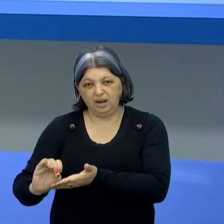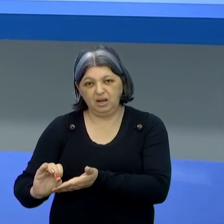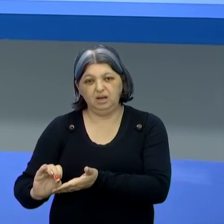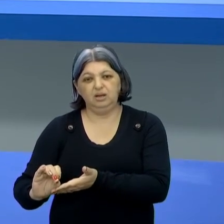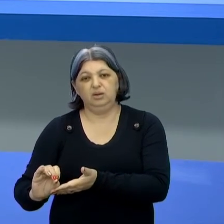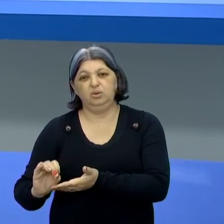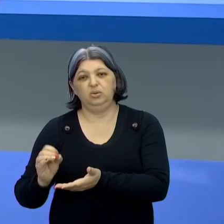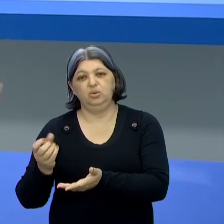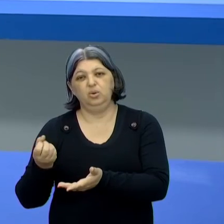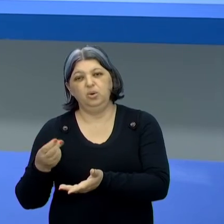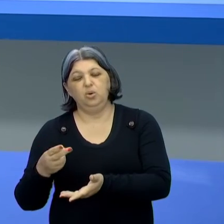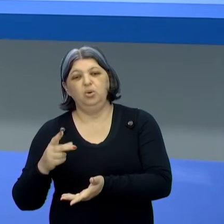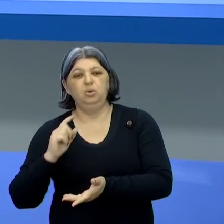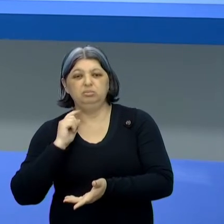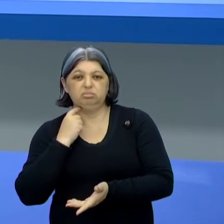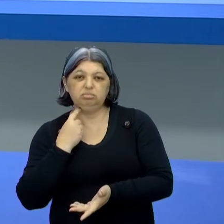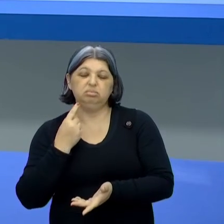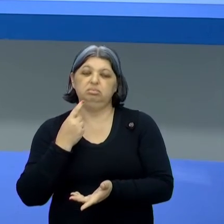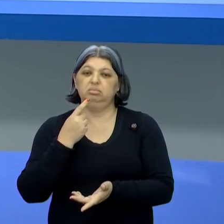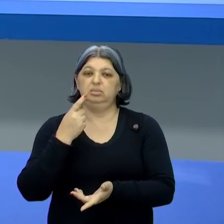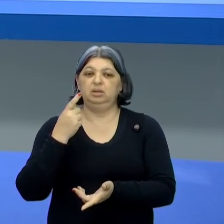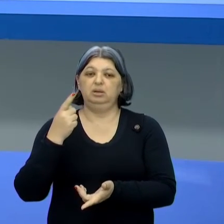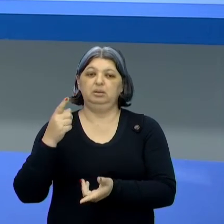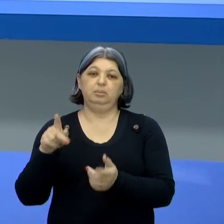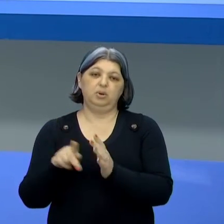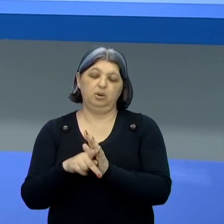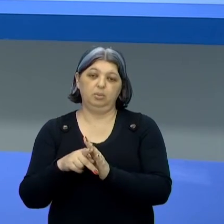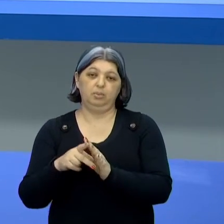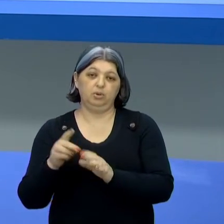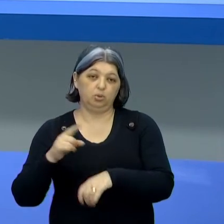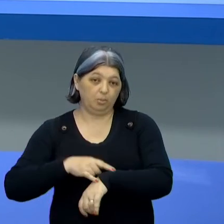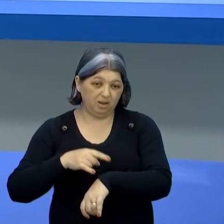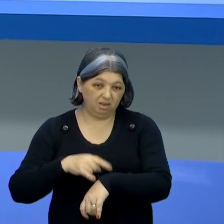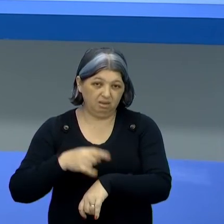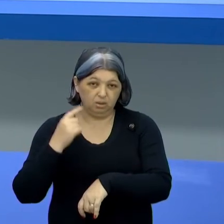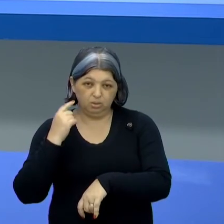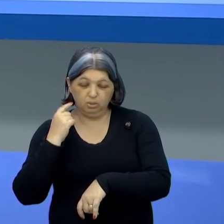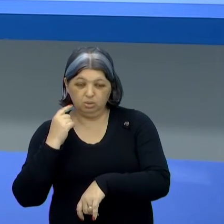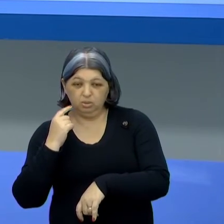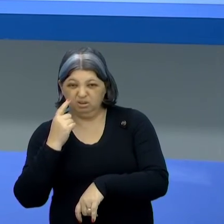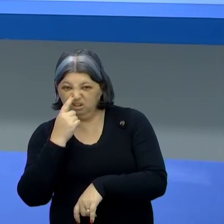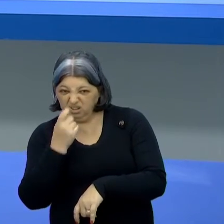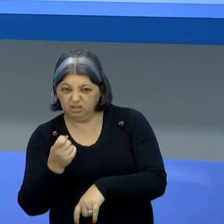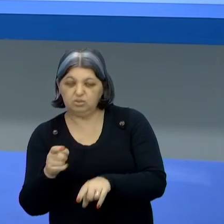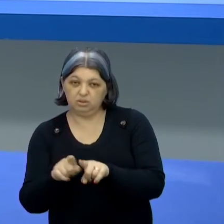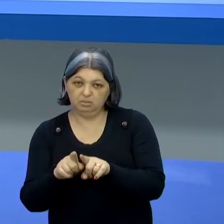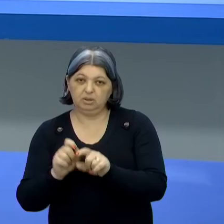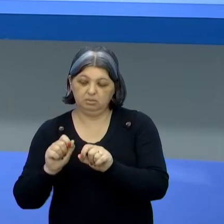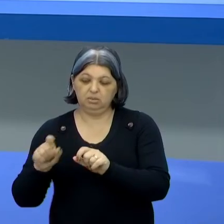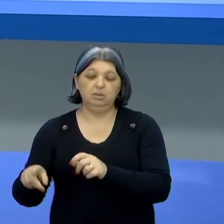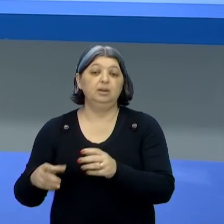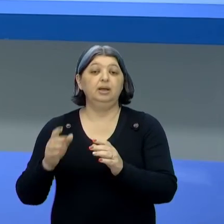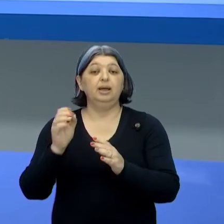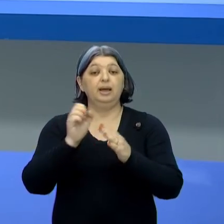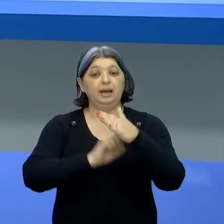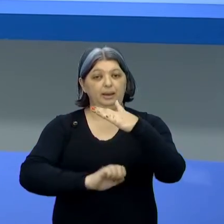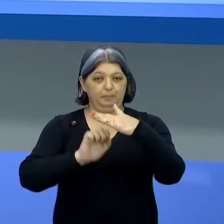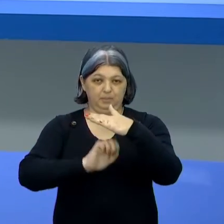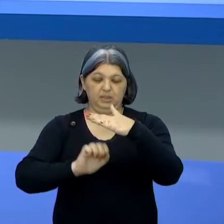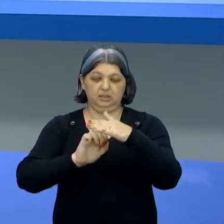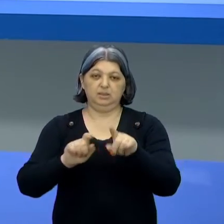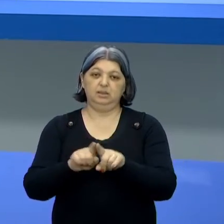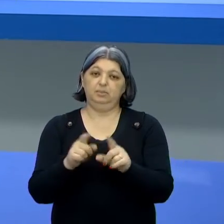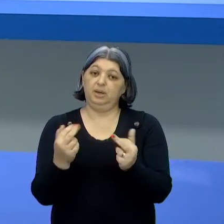Ou muito sujo, lixo da cozinha, lixo do banheiro. Okay? Numa indústria é a mesma coisa, numa empresa é a mesma coisa. Só que o poder